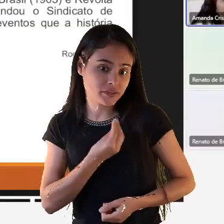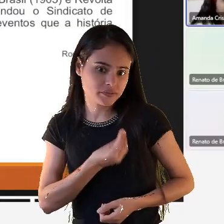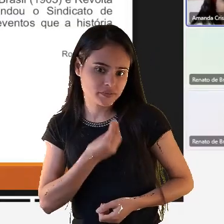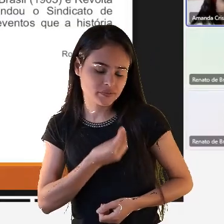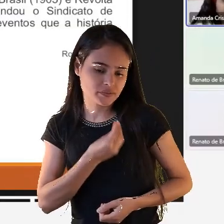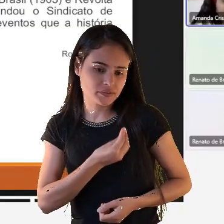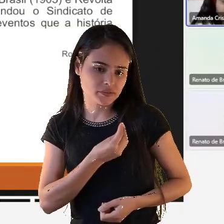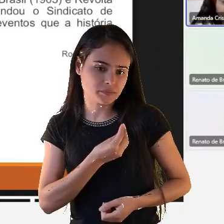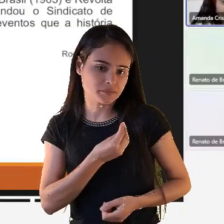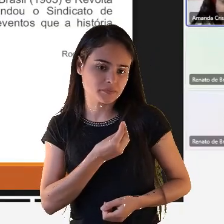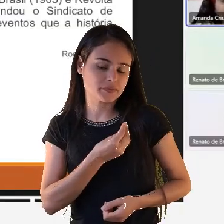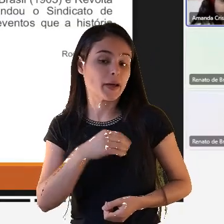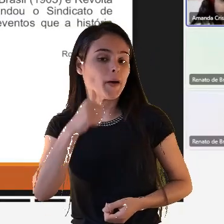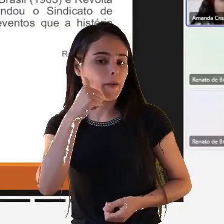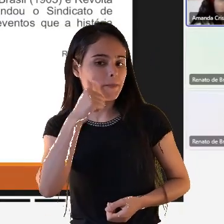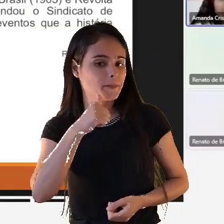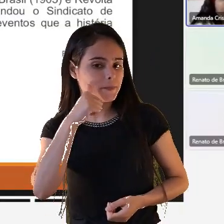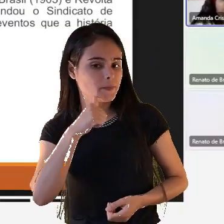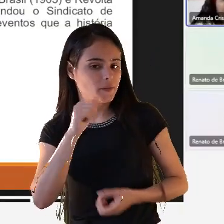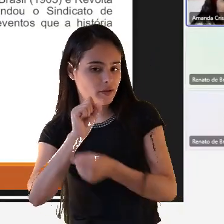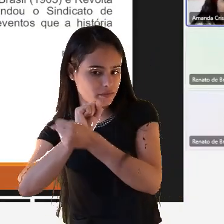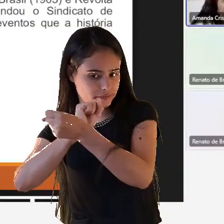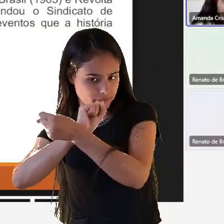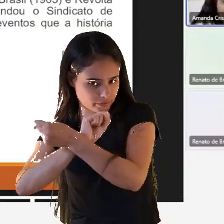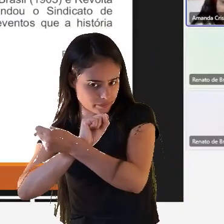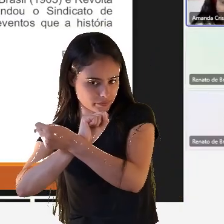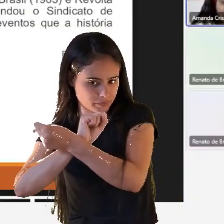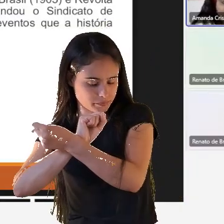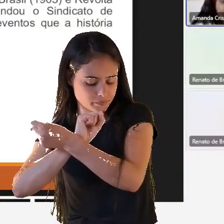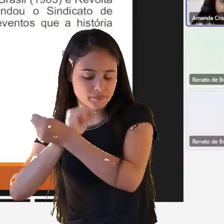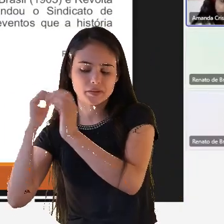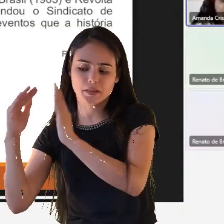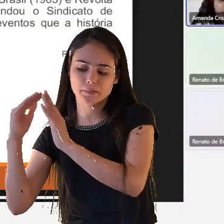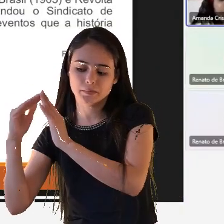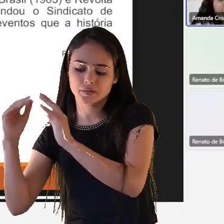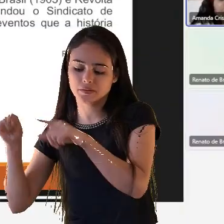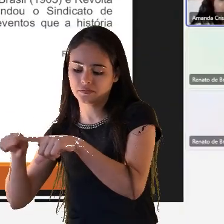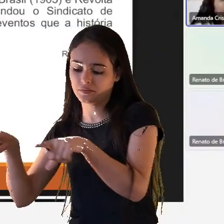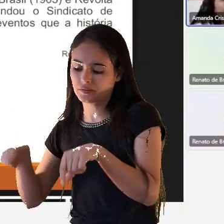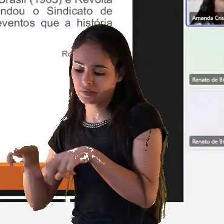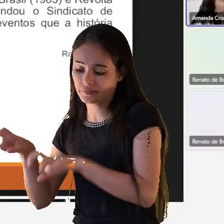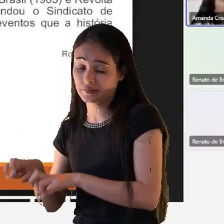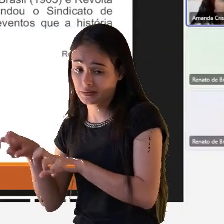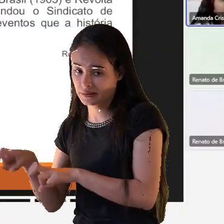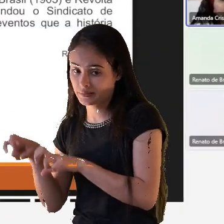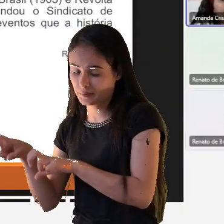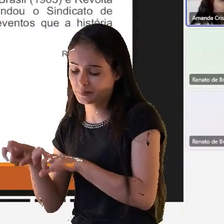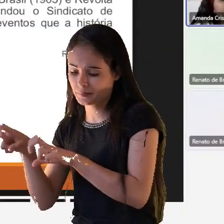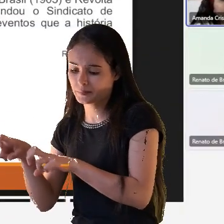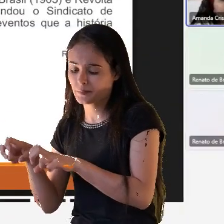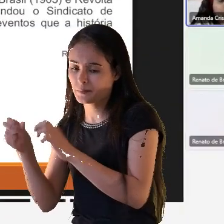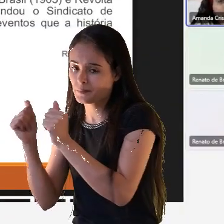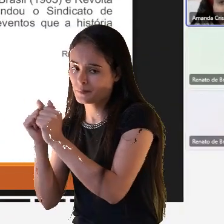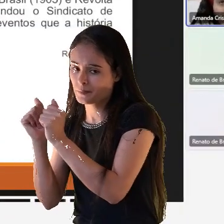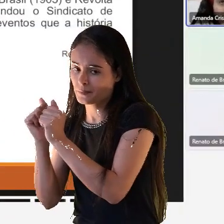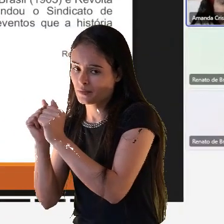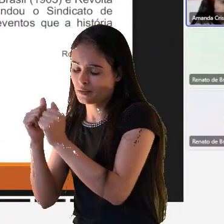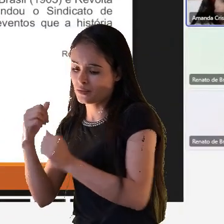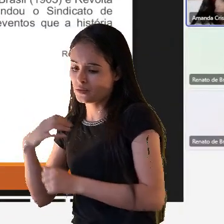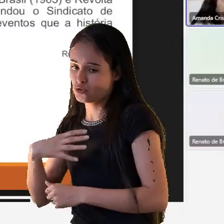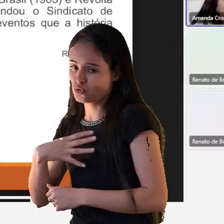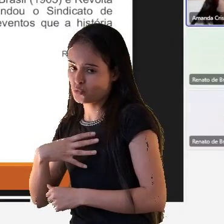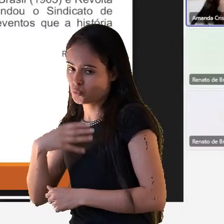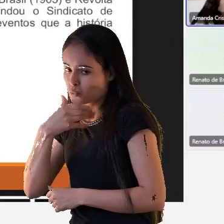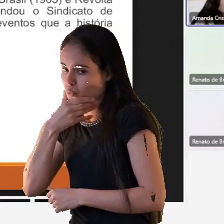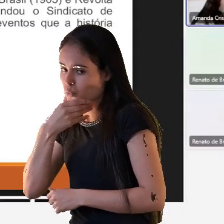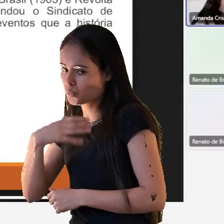ela era uma escravizada que vivia numa fazenda com o seu filho,